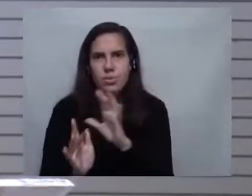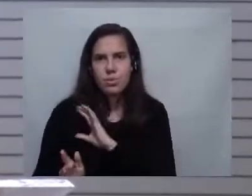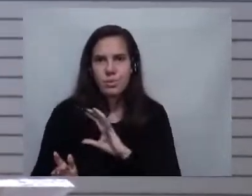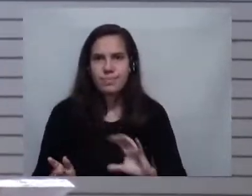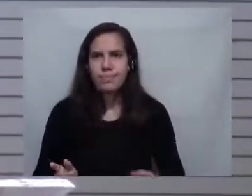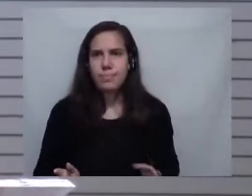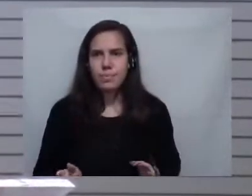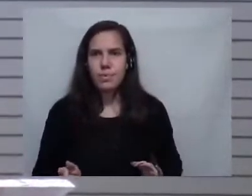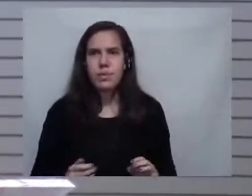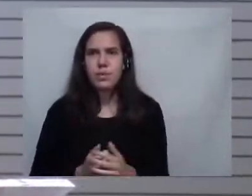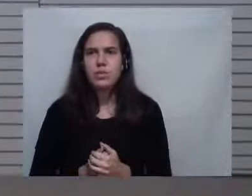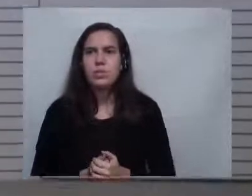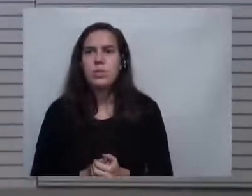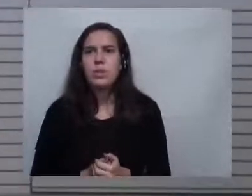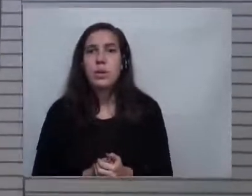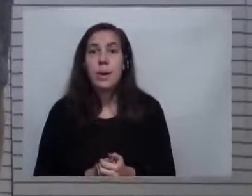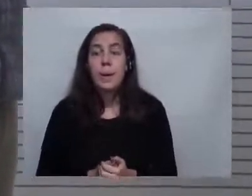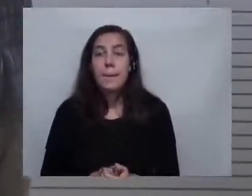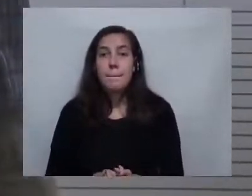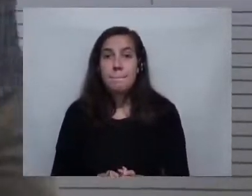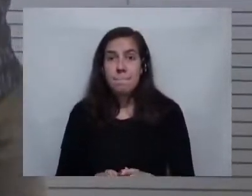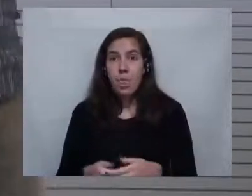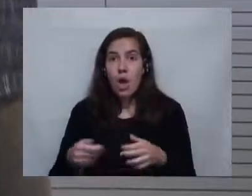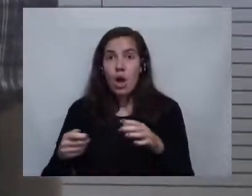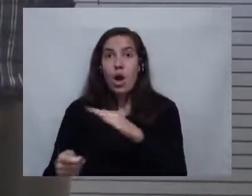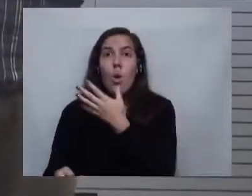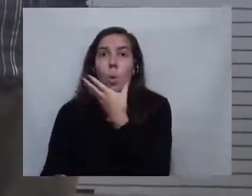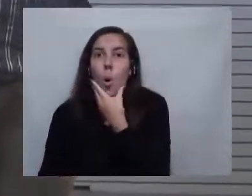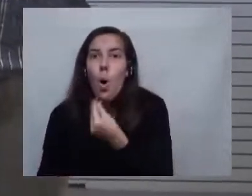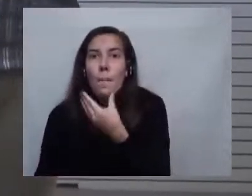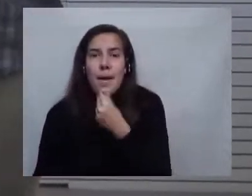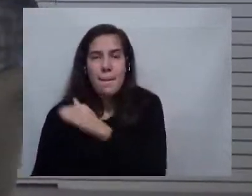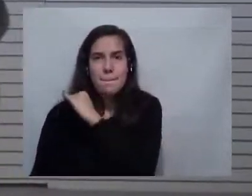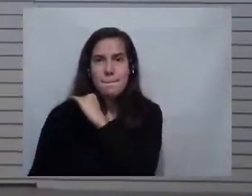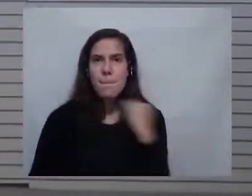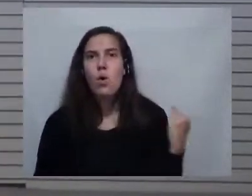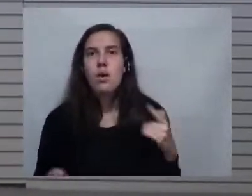de um homem morto crusificado